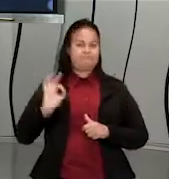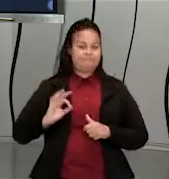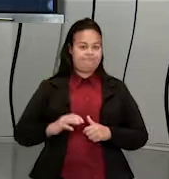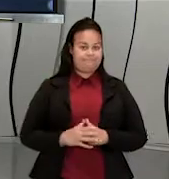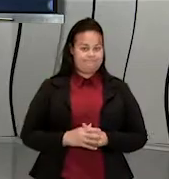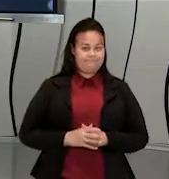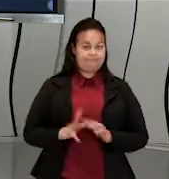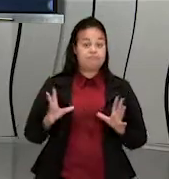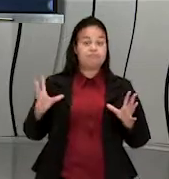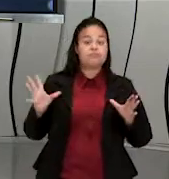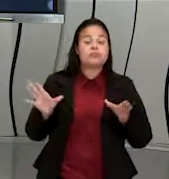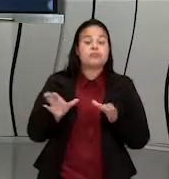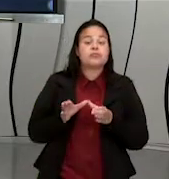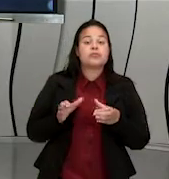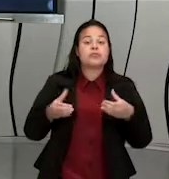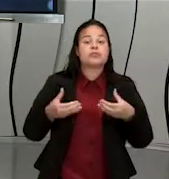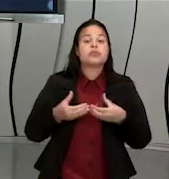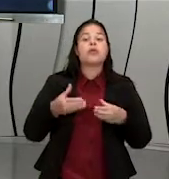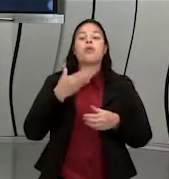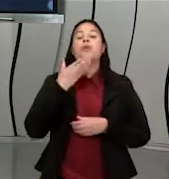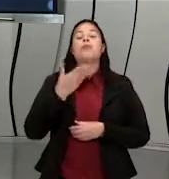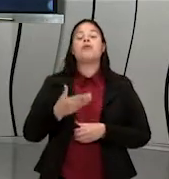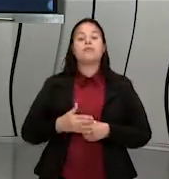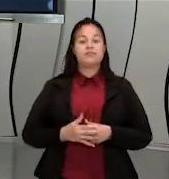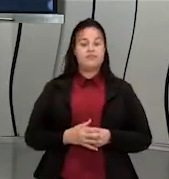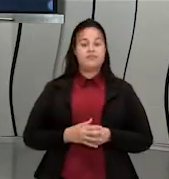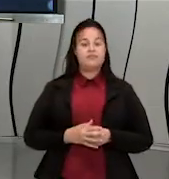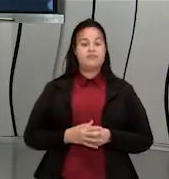E o total dessa conta foi